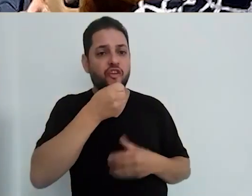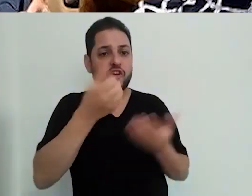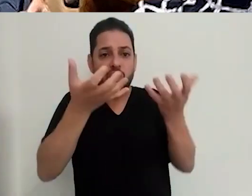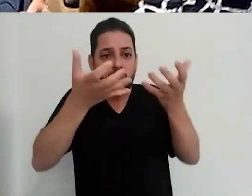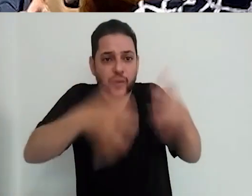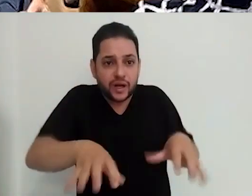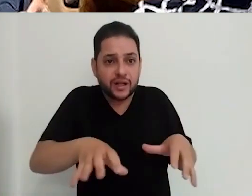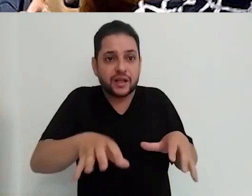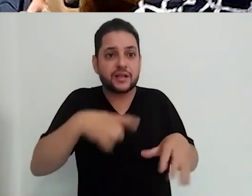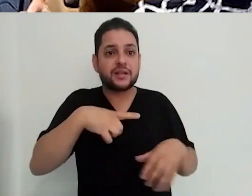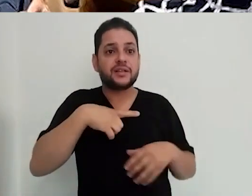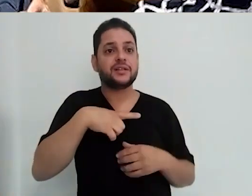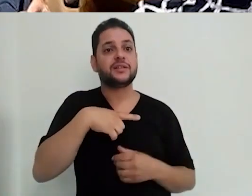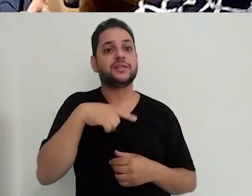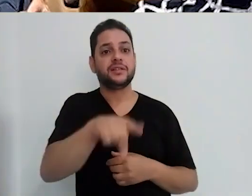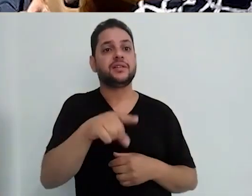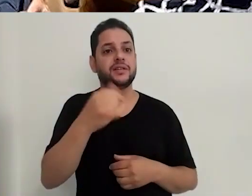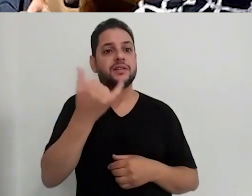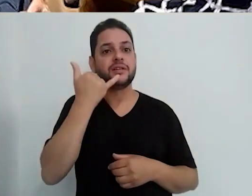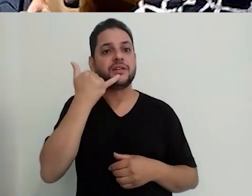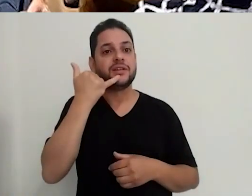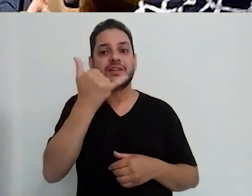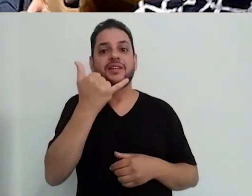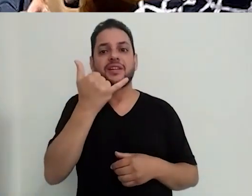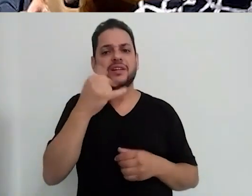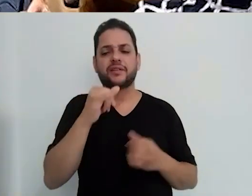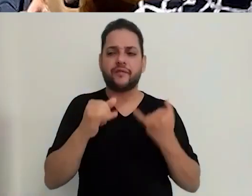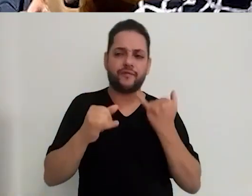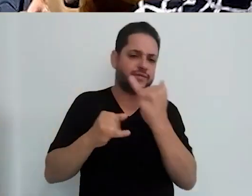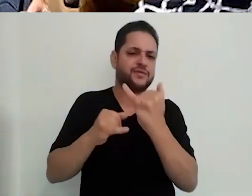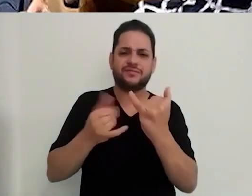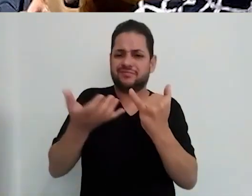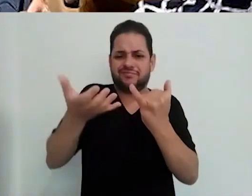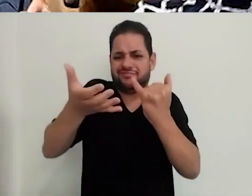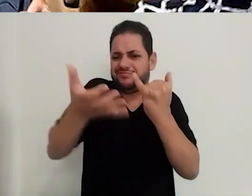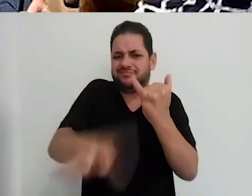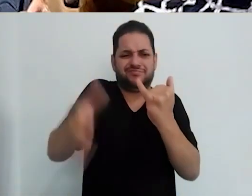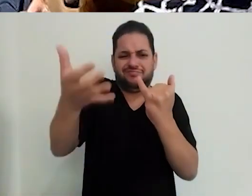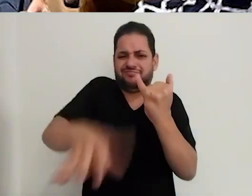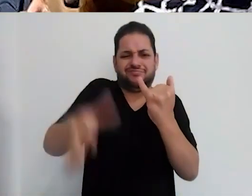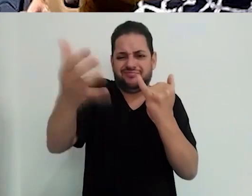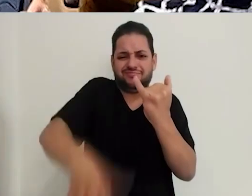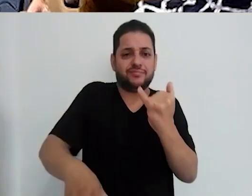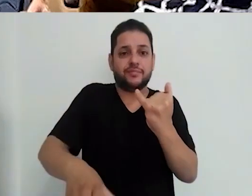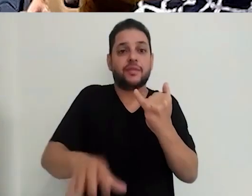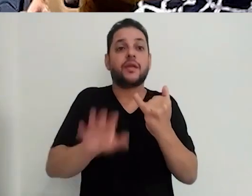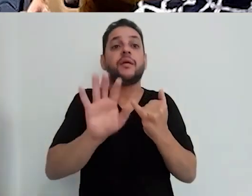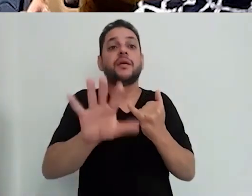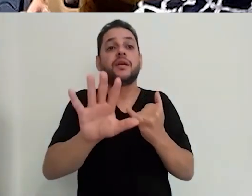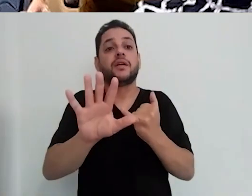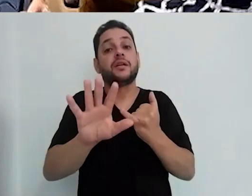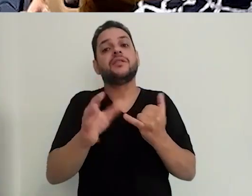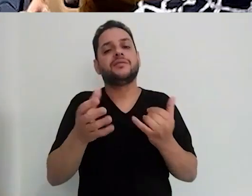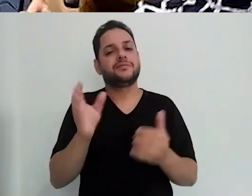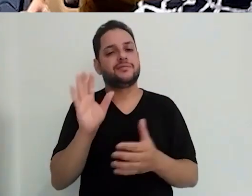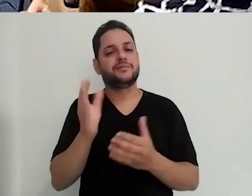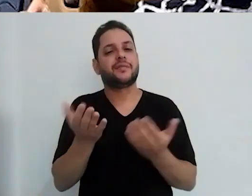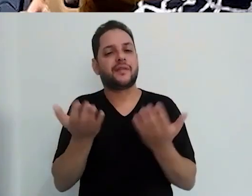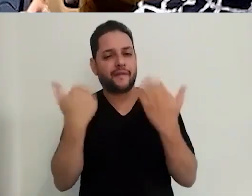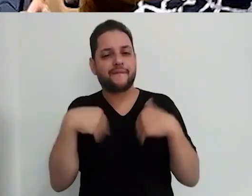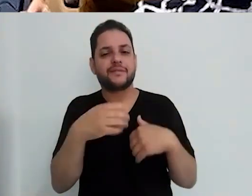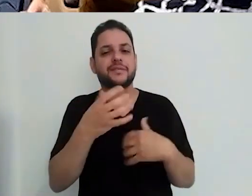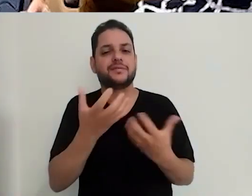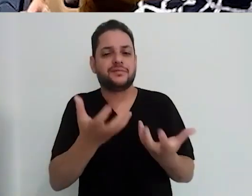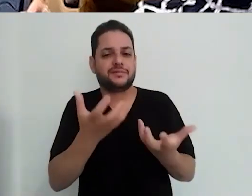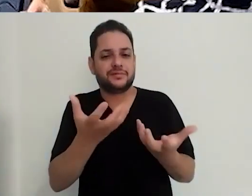boto um telefonema em que ele me diz que ele não queria dar entrevista, ele realmente não queria mesmo, mas queria, porque quem não quer não faz, entendeu? Principalmente